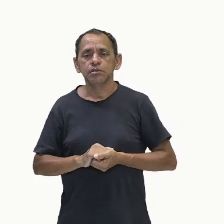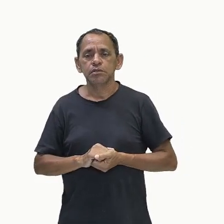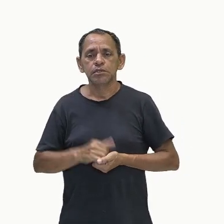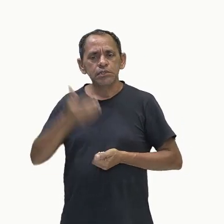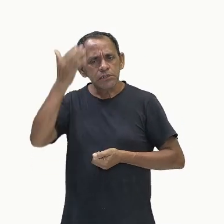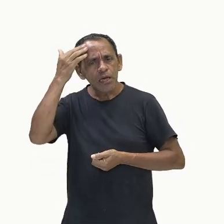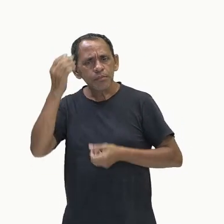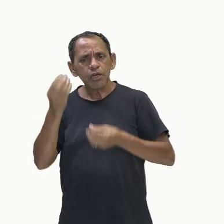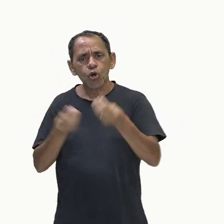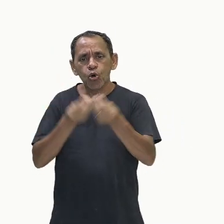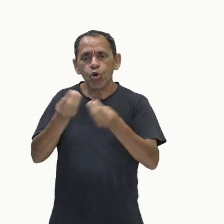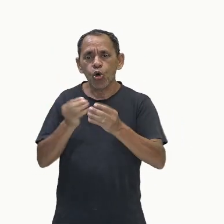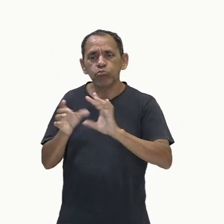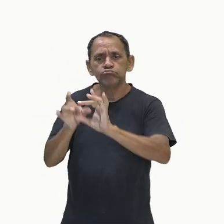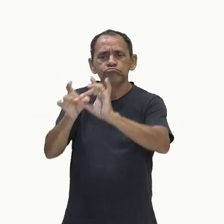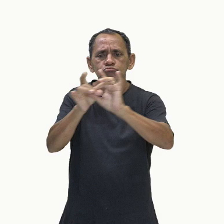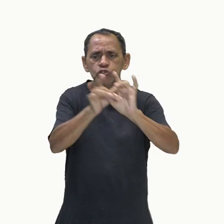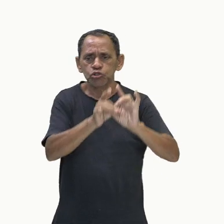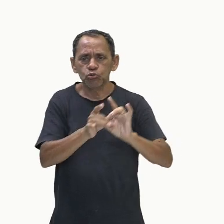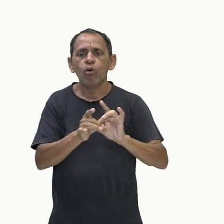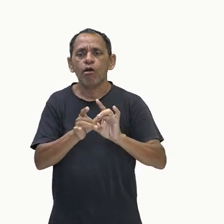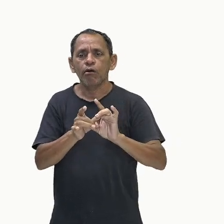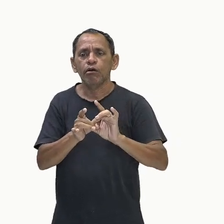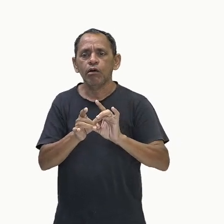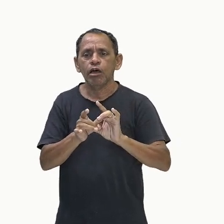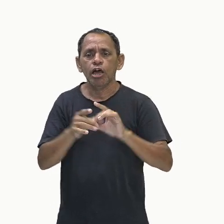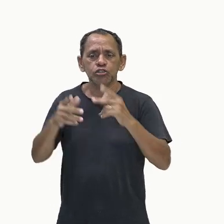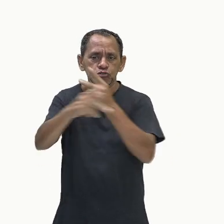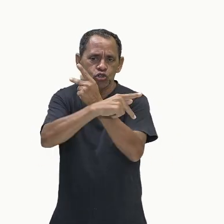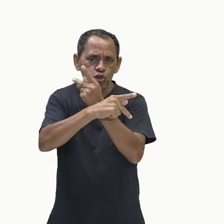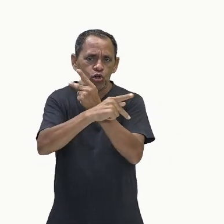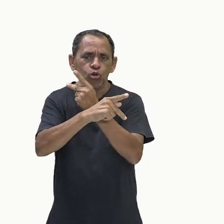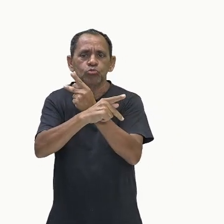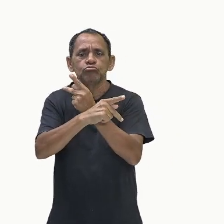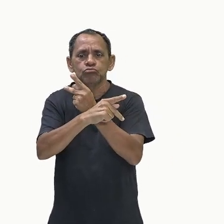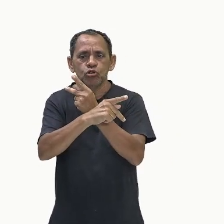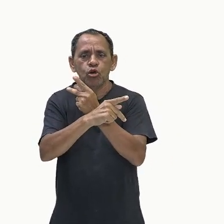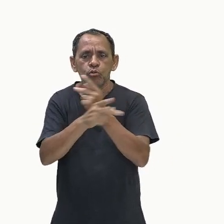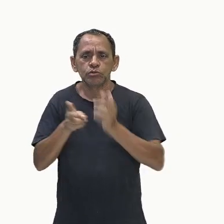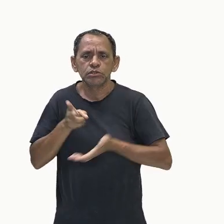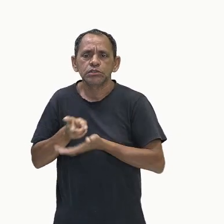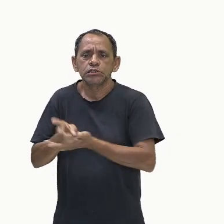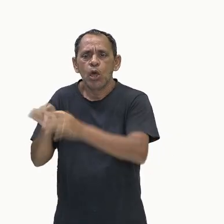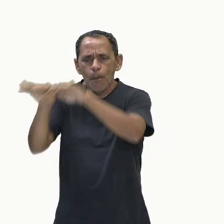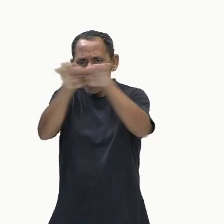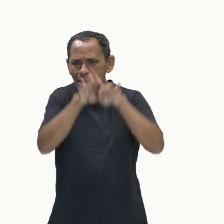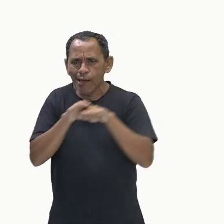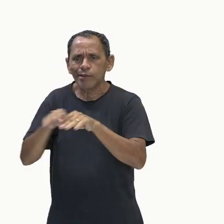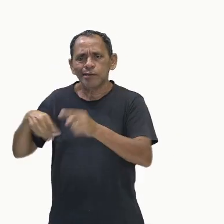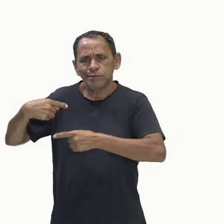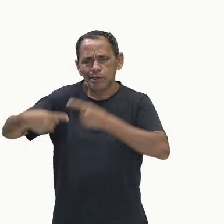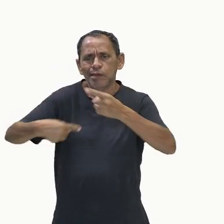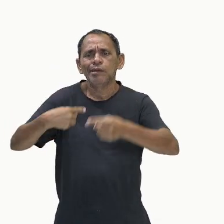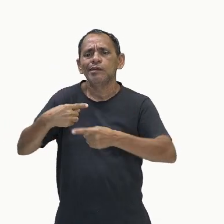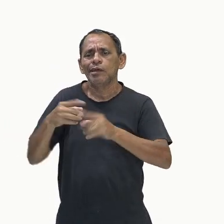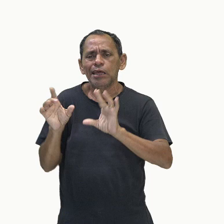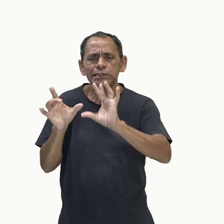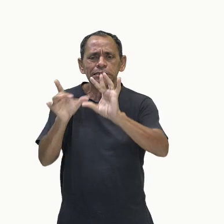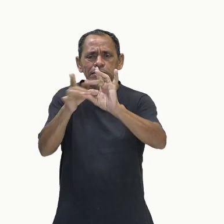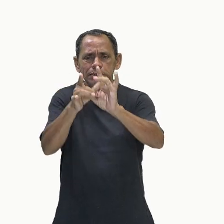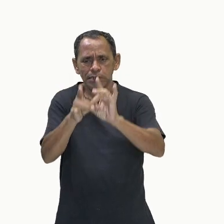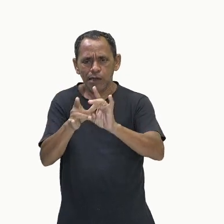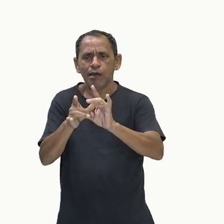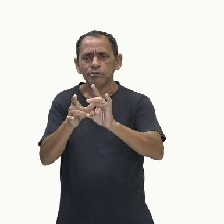portanto, é ligado a um cromossomo sexual e segue como um padrão de herança recessivo ligado ao sexo, com